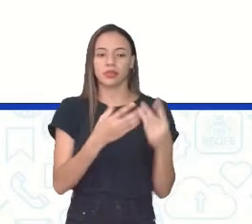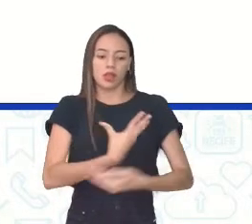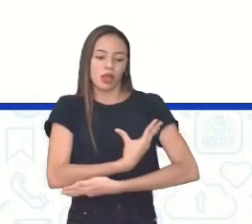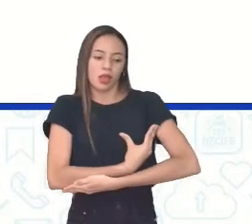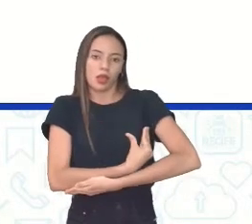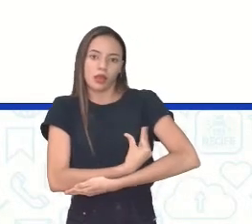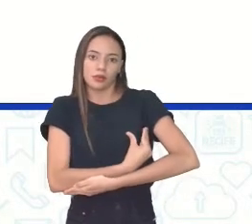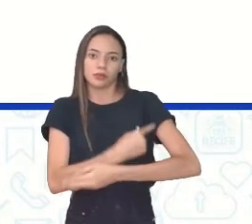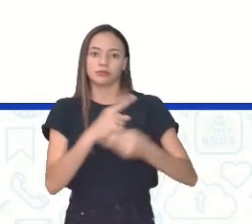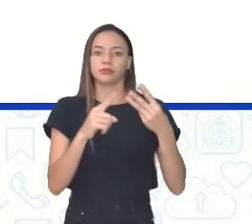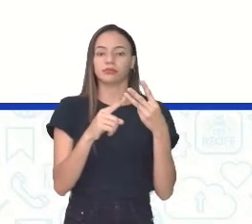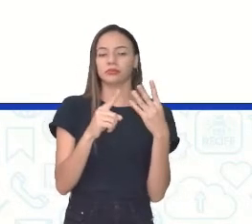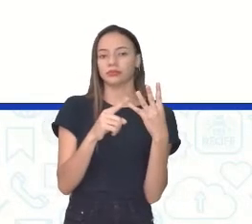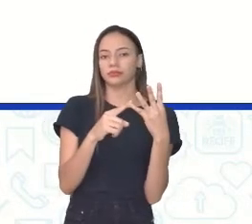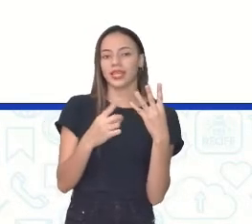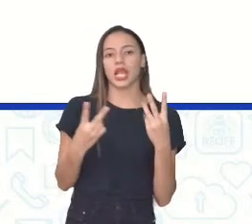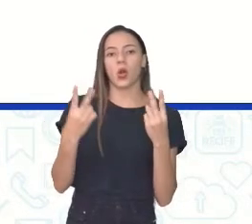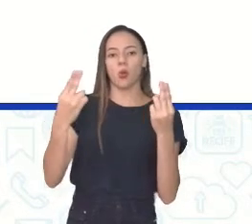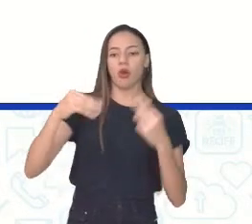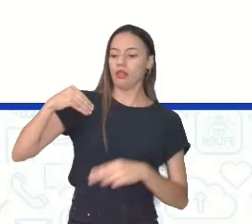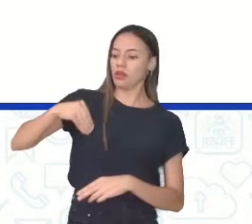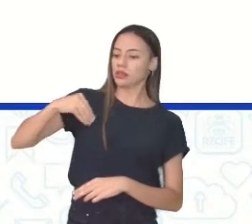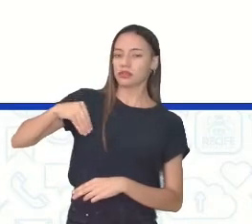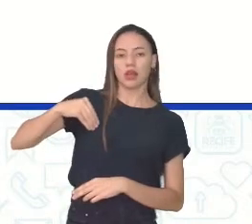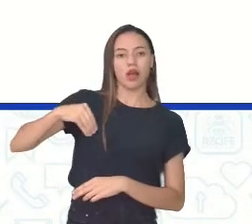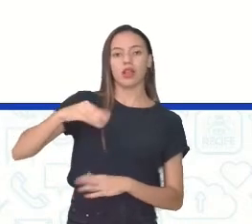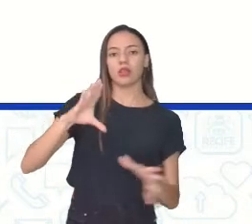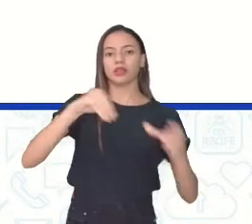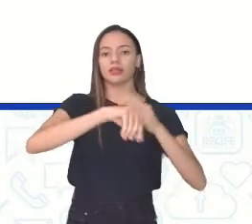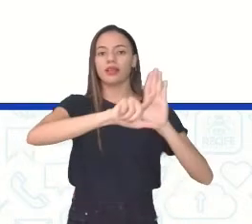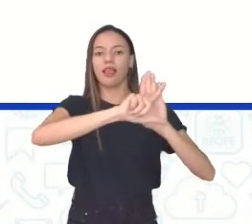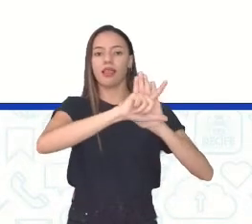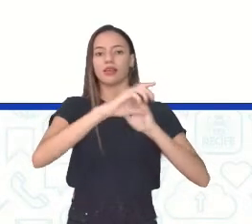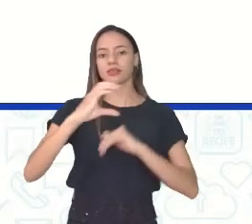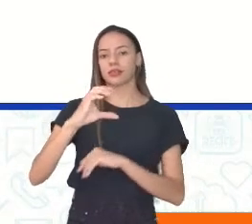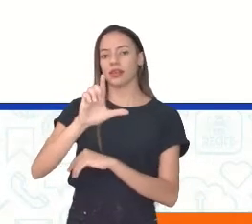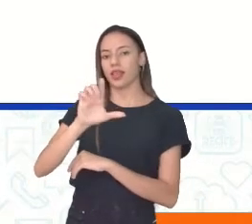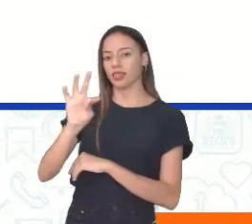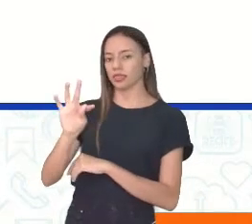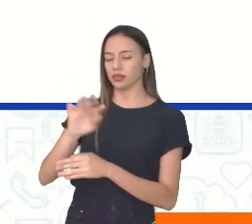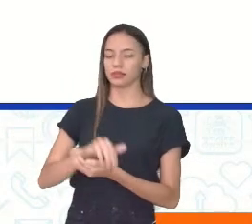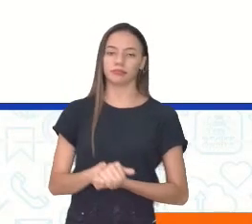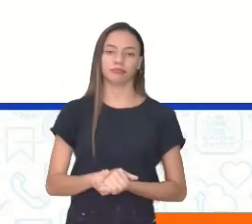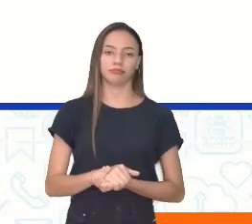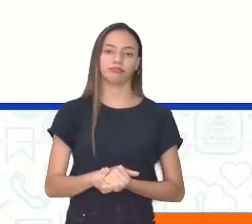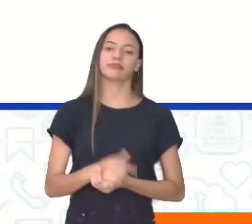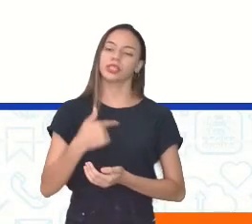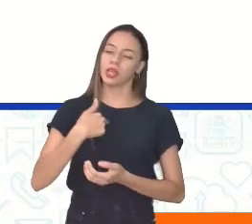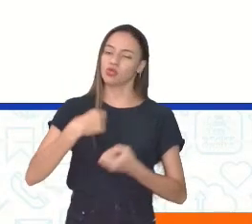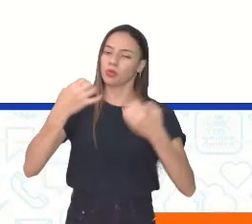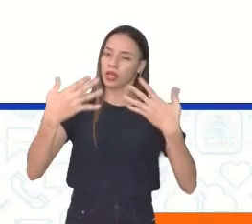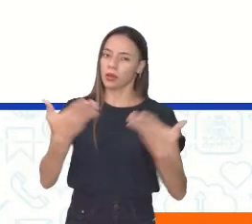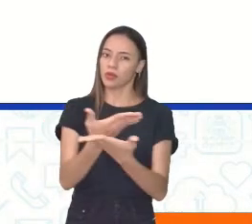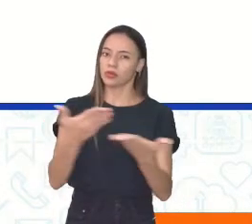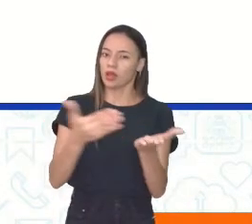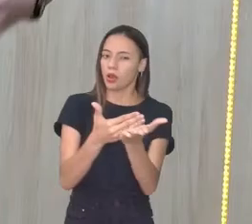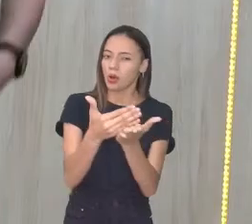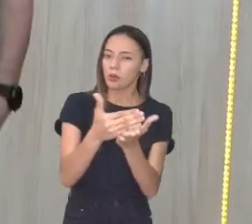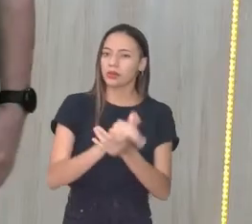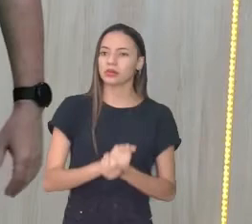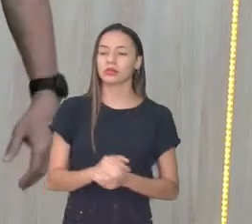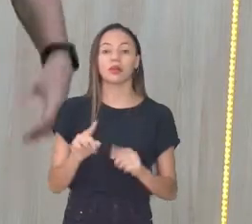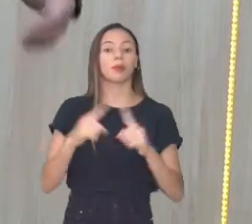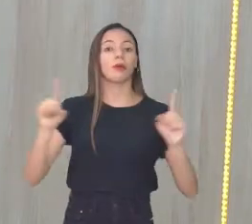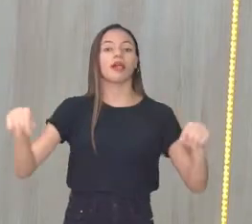amamentação. 4. Igualdade salarial na CLT. Aquilo que a gente vinha discutindo. Mas aí o desafio da gente